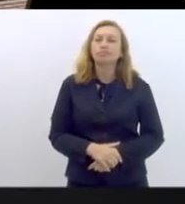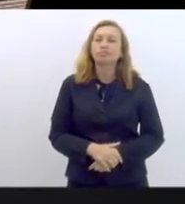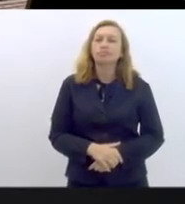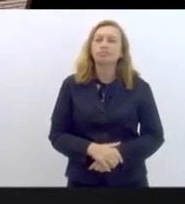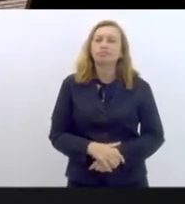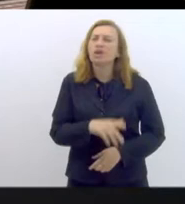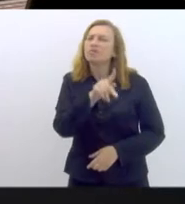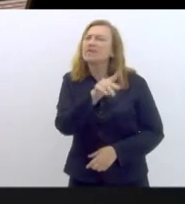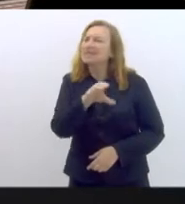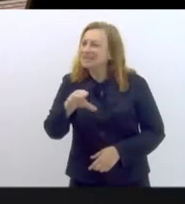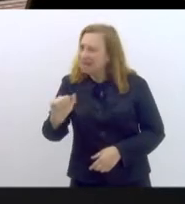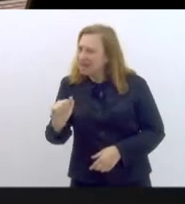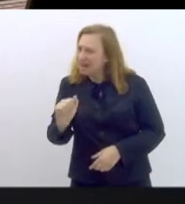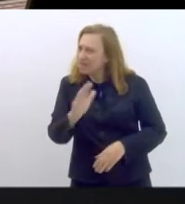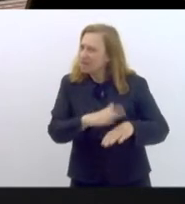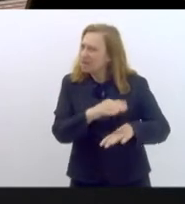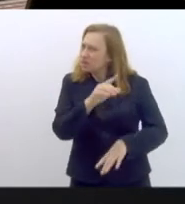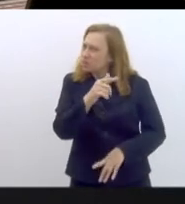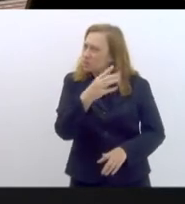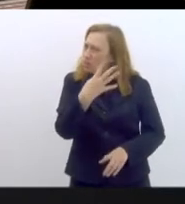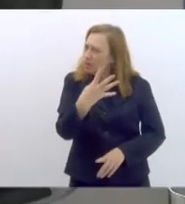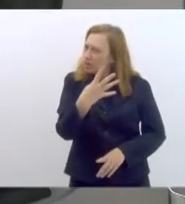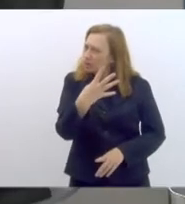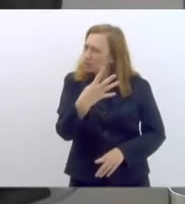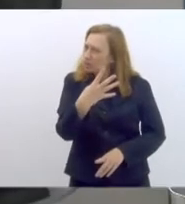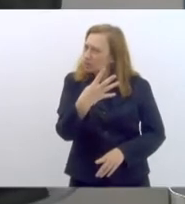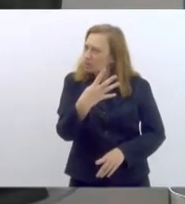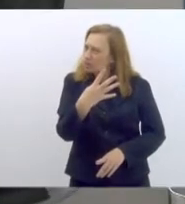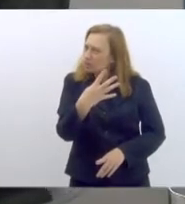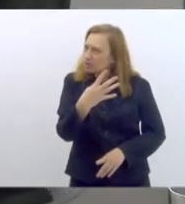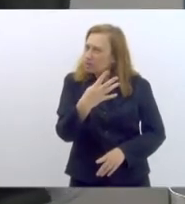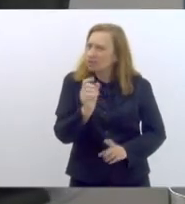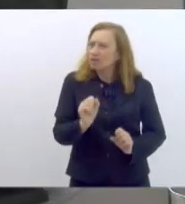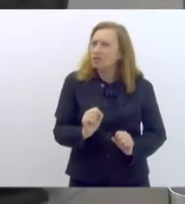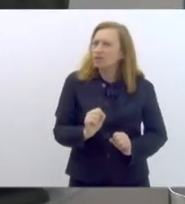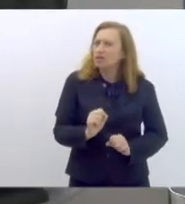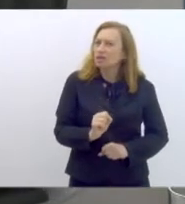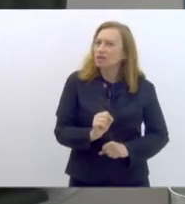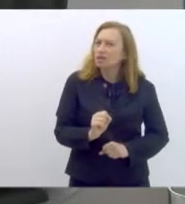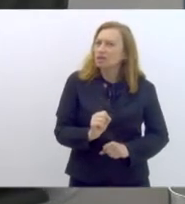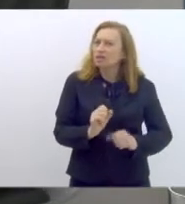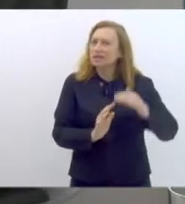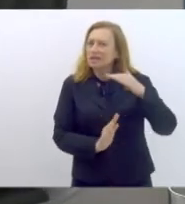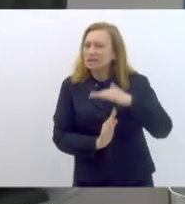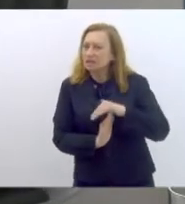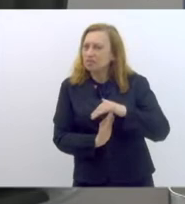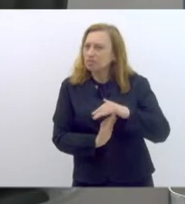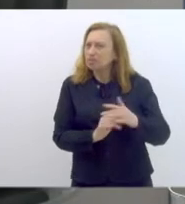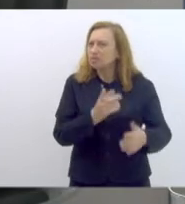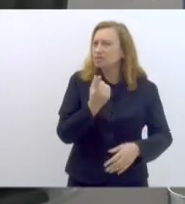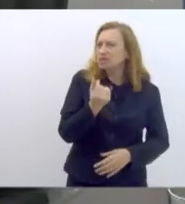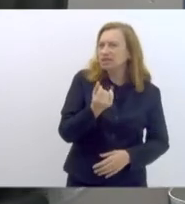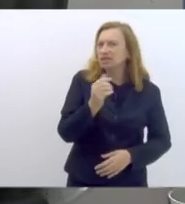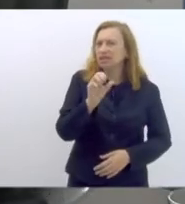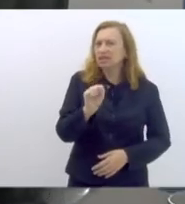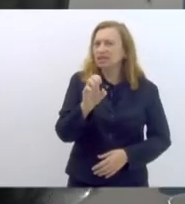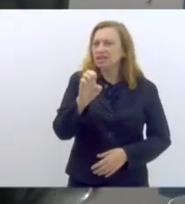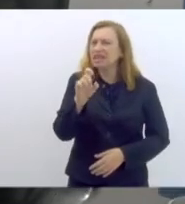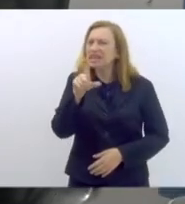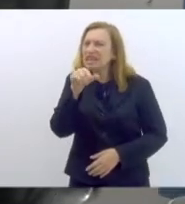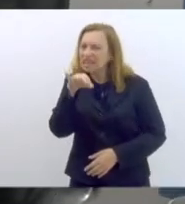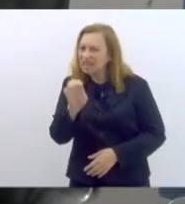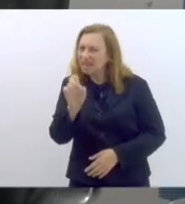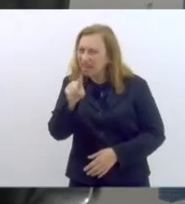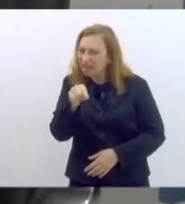o IPCA mais 4 é o IPCA mais 4 limitado pela taxa Selic? Sim.